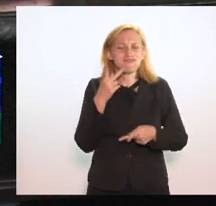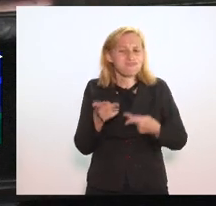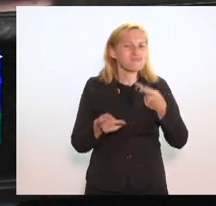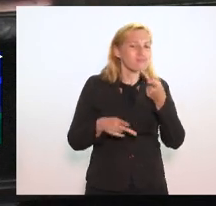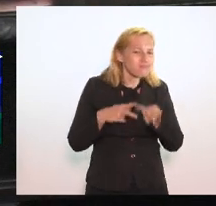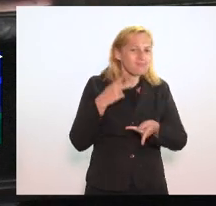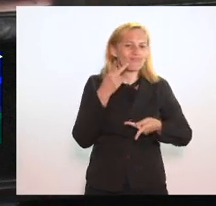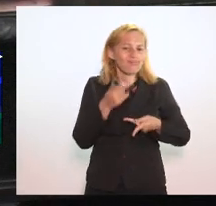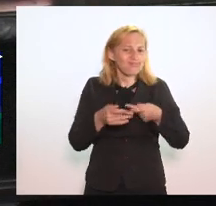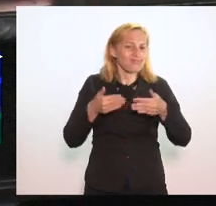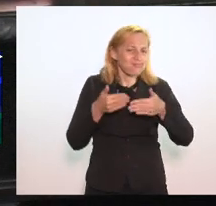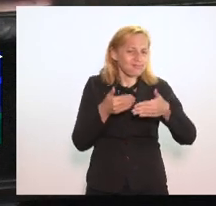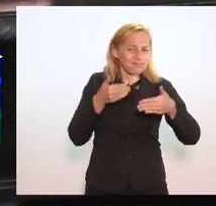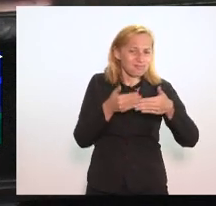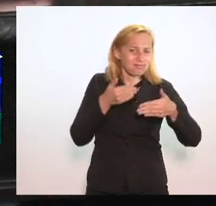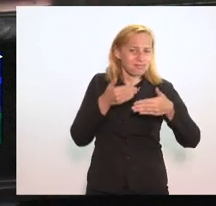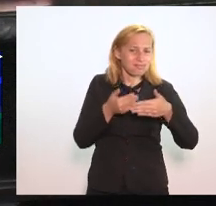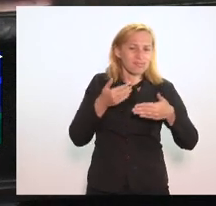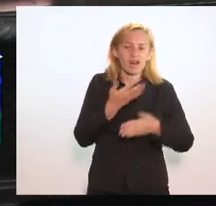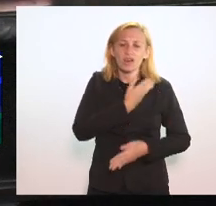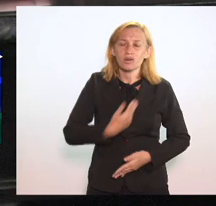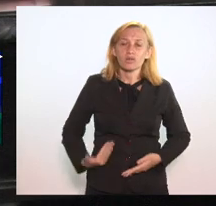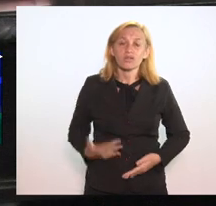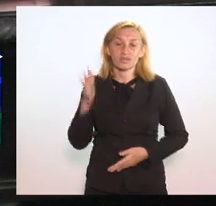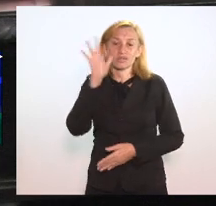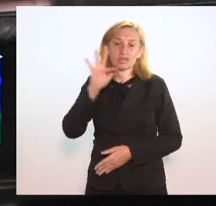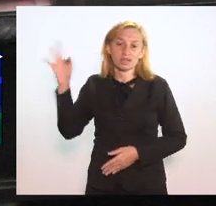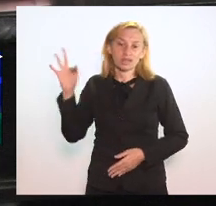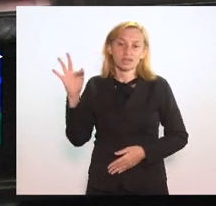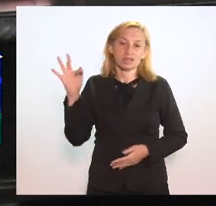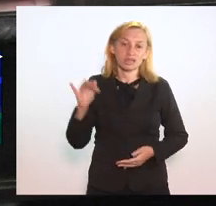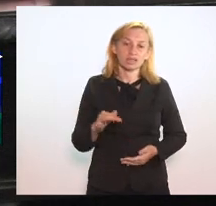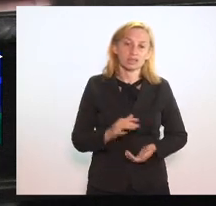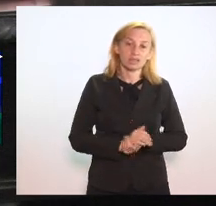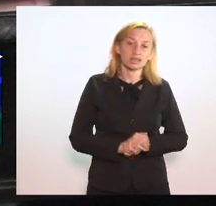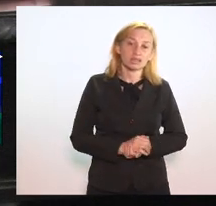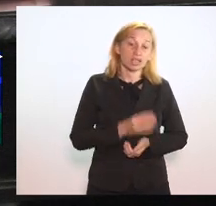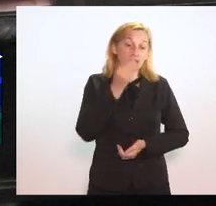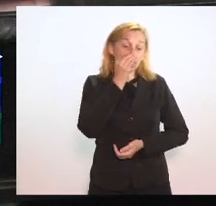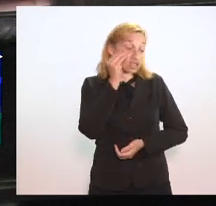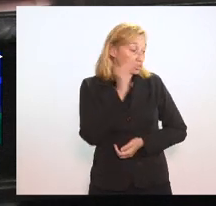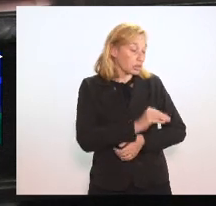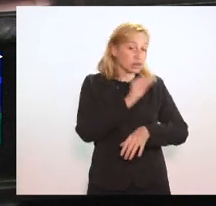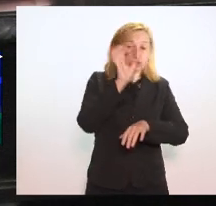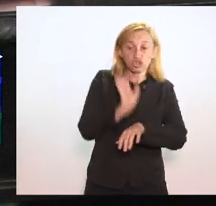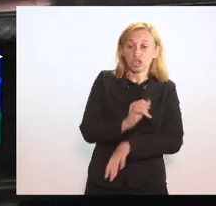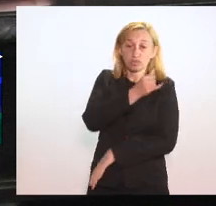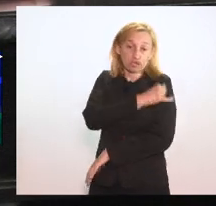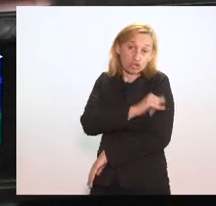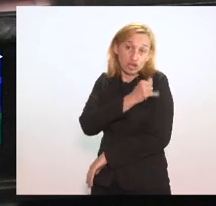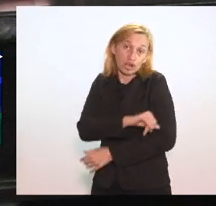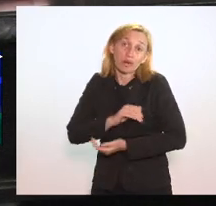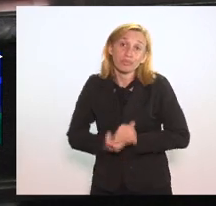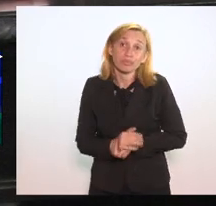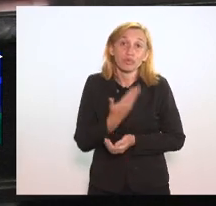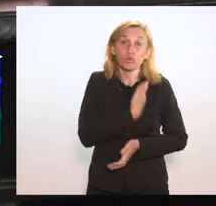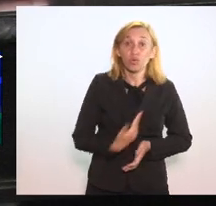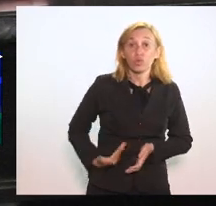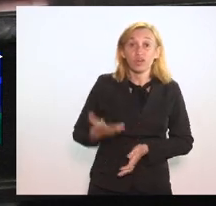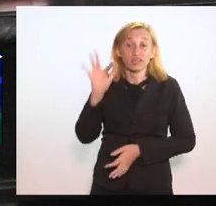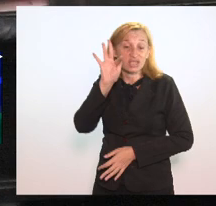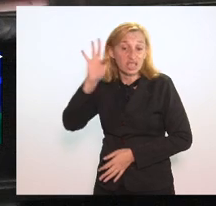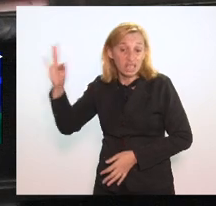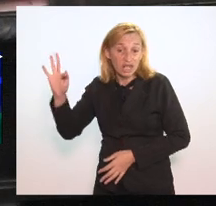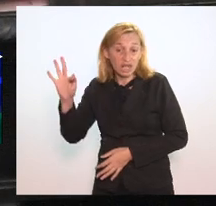toda aproximação o Governo Federal trata mal Estado do Rio de Janeiro o Governo Federal